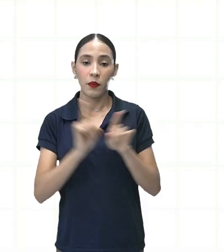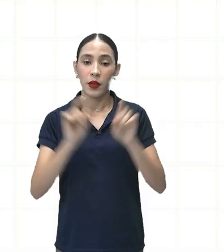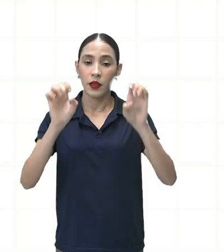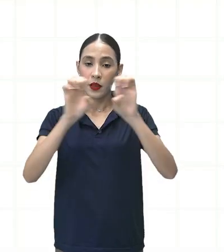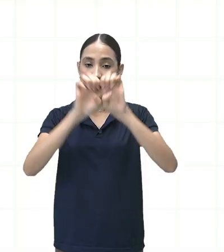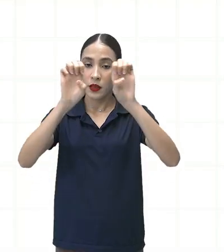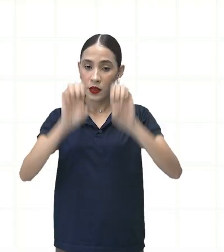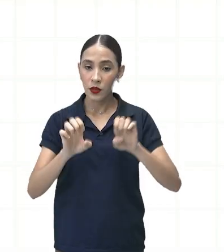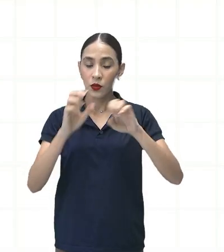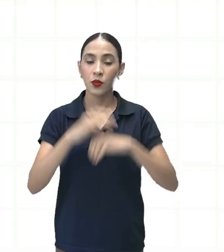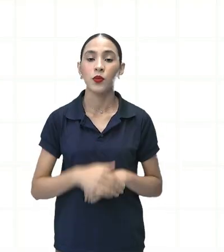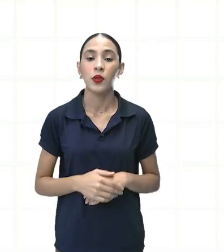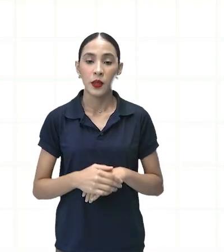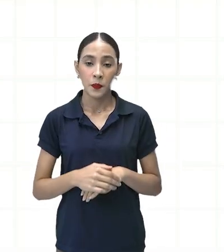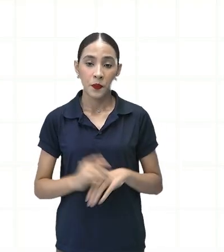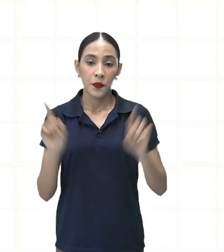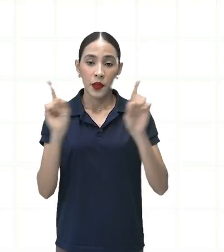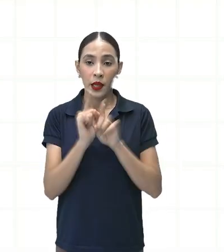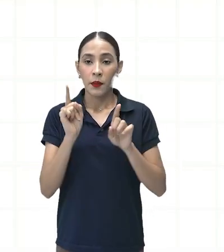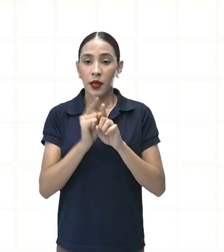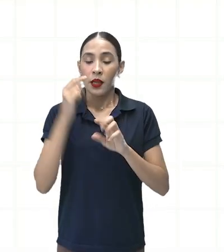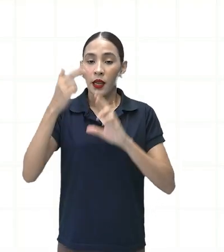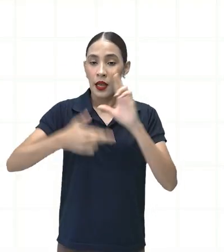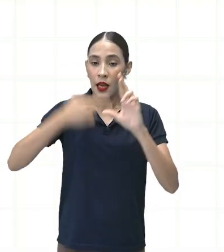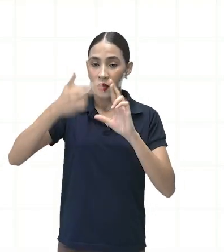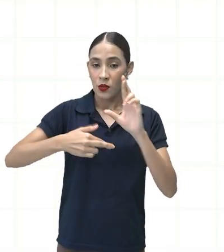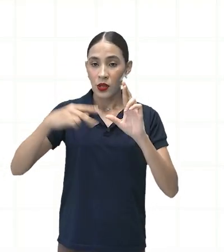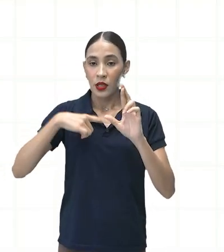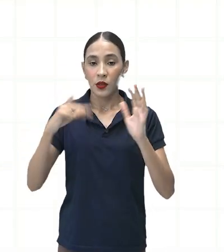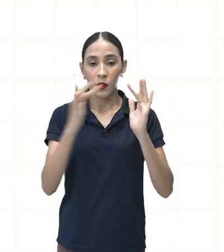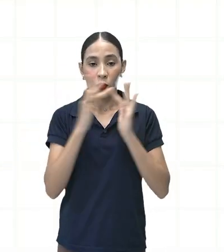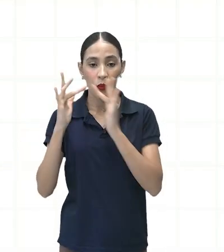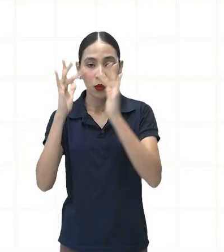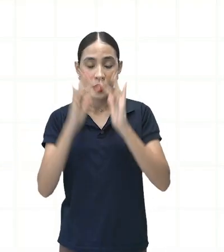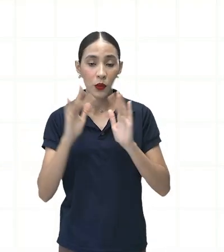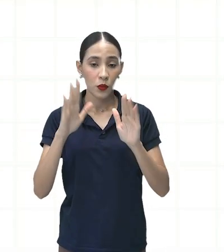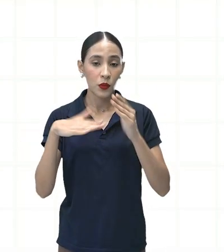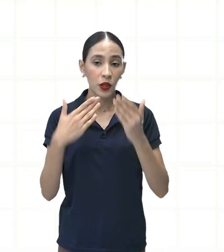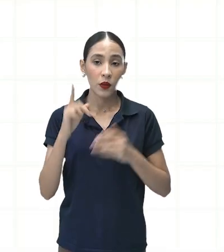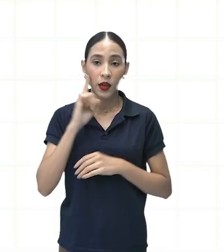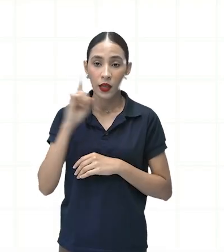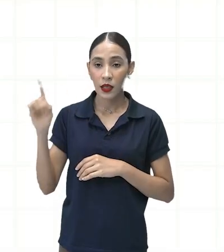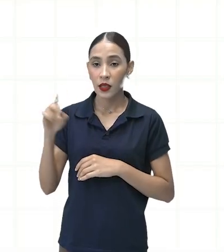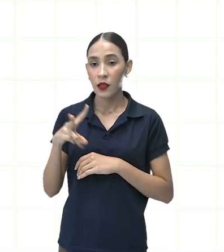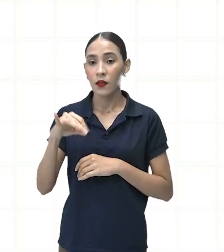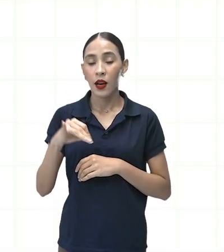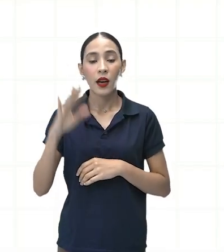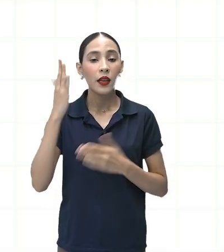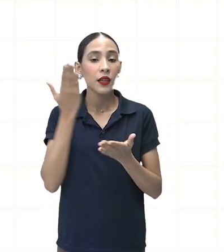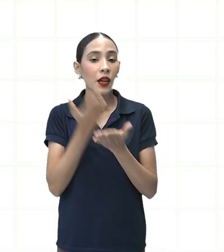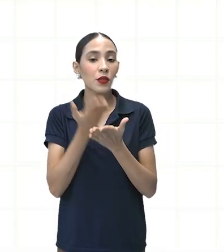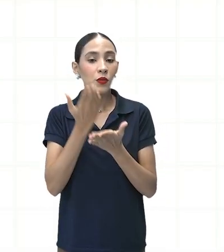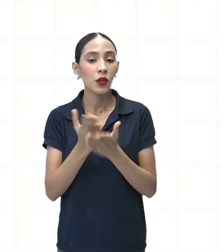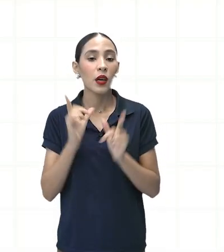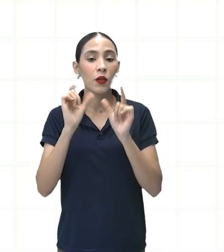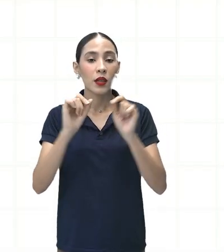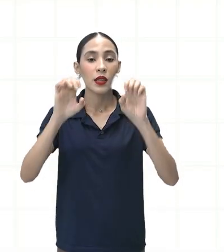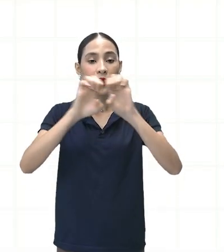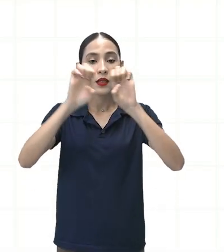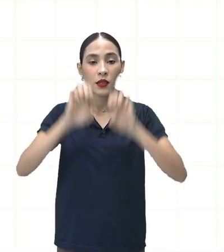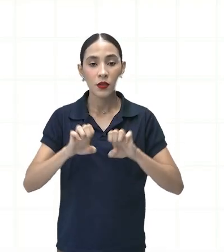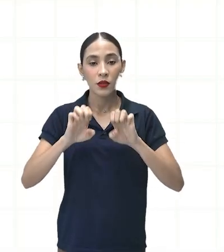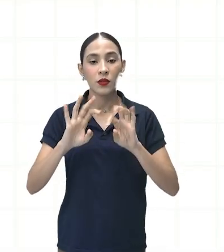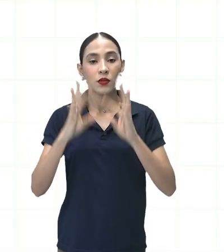como da sua estrutura e reações envolvidas. Então, aqui nós vamos estudar, dentro